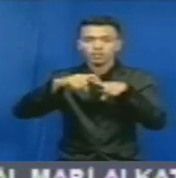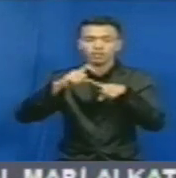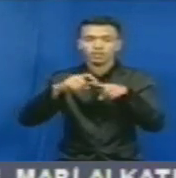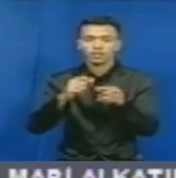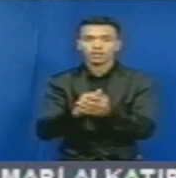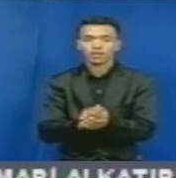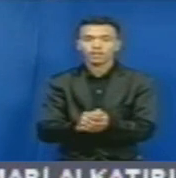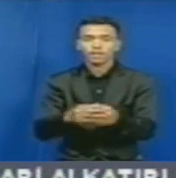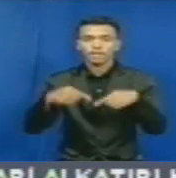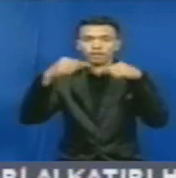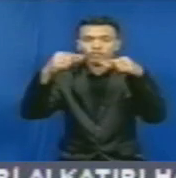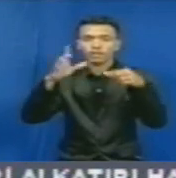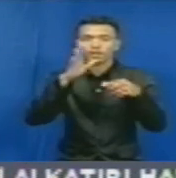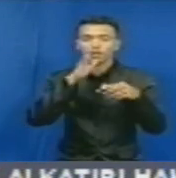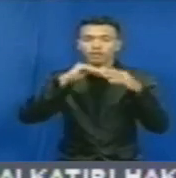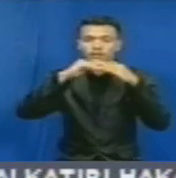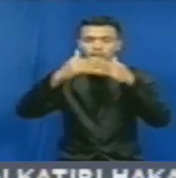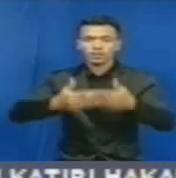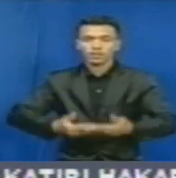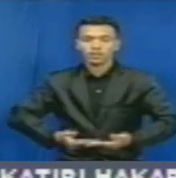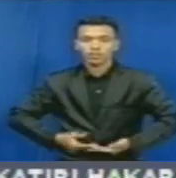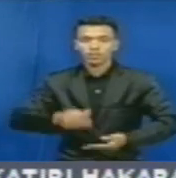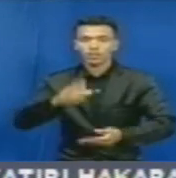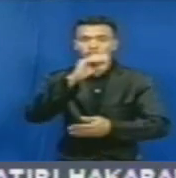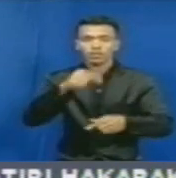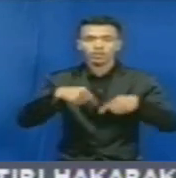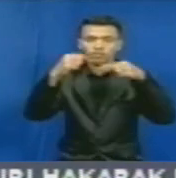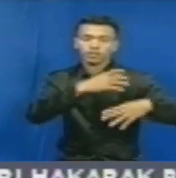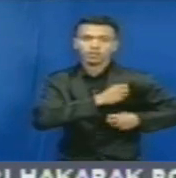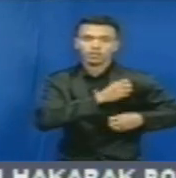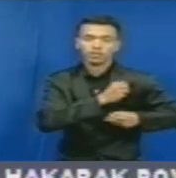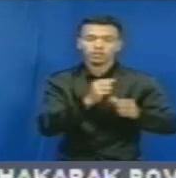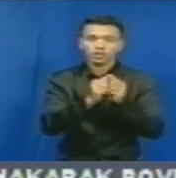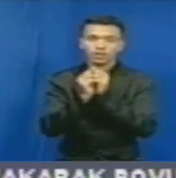descarrega ba iha Inan e Singrua no Inan Fosusu. A hamutuk